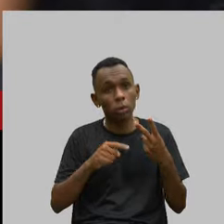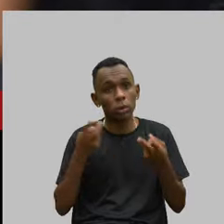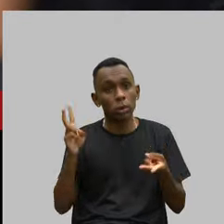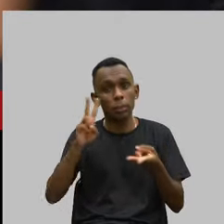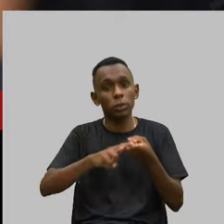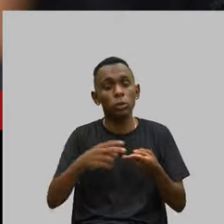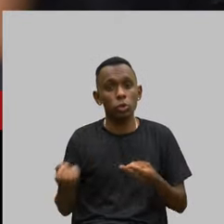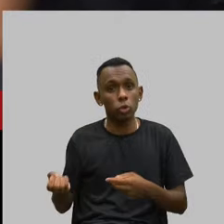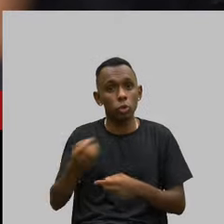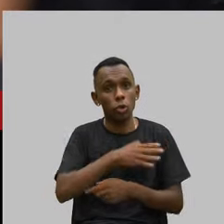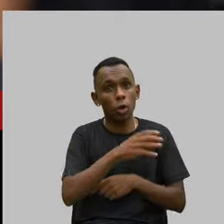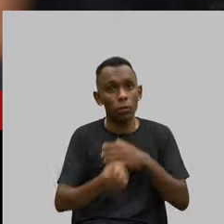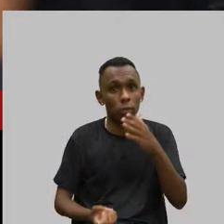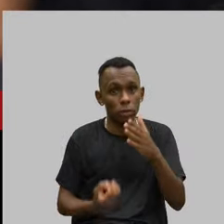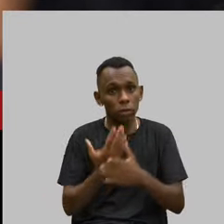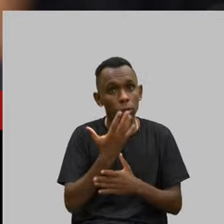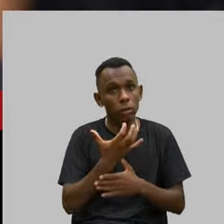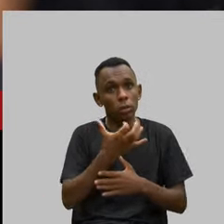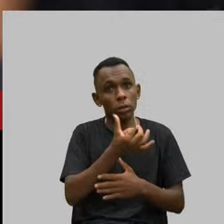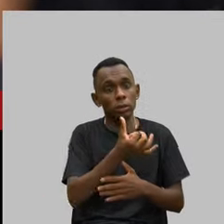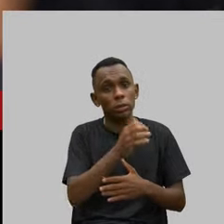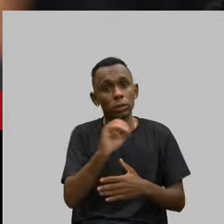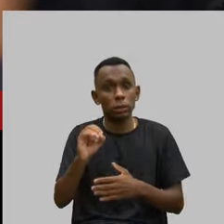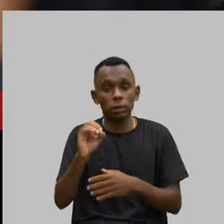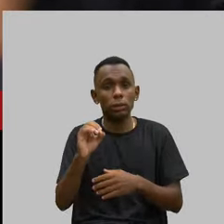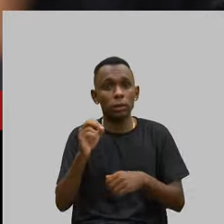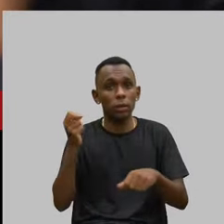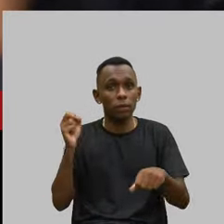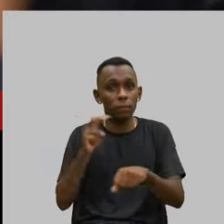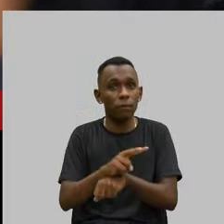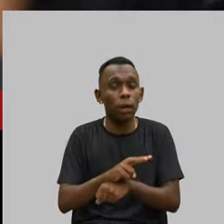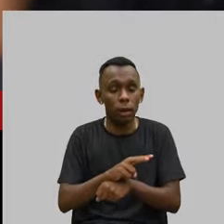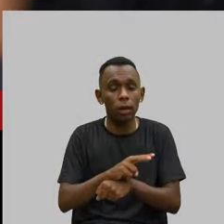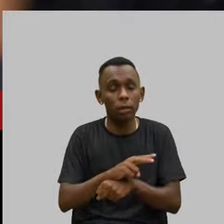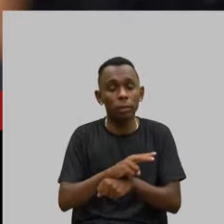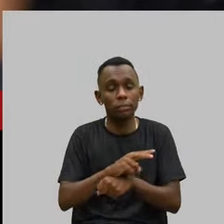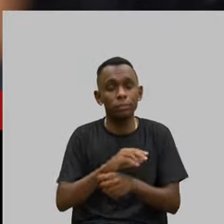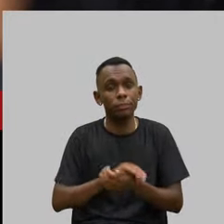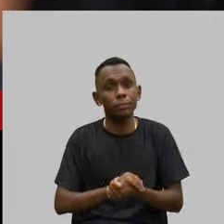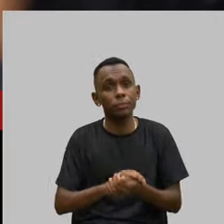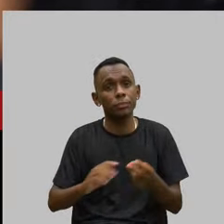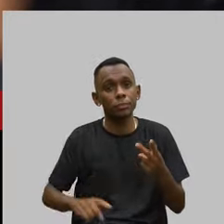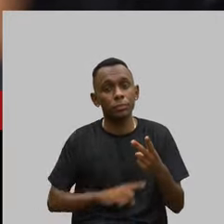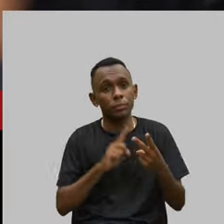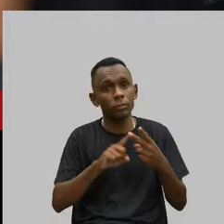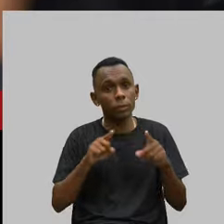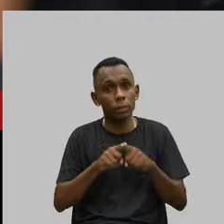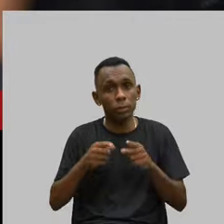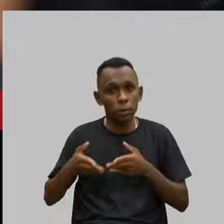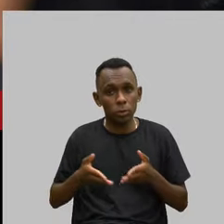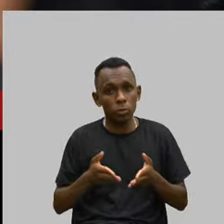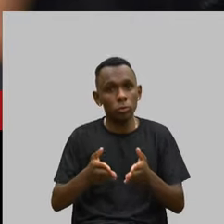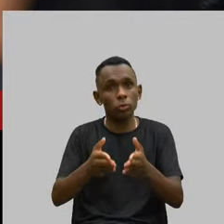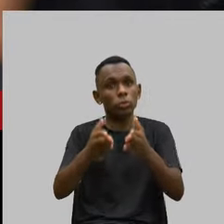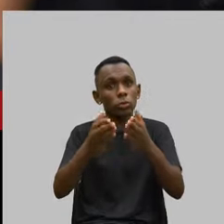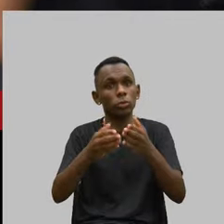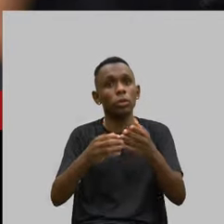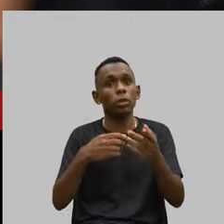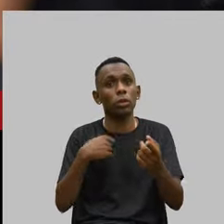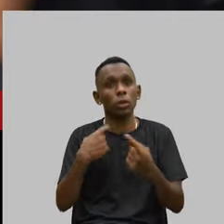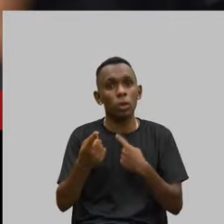construídos totalizando umas 600 novas vagas um em postos de cadas um em lá a gente tem a estrada de ampliação que interliga três